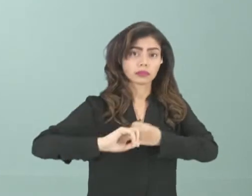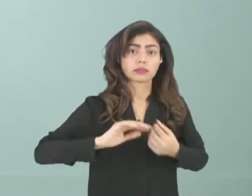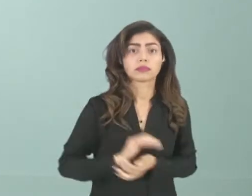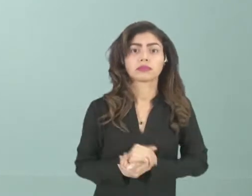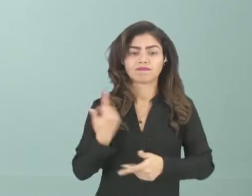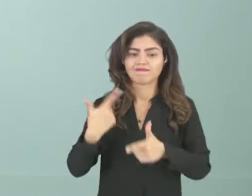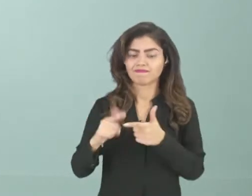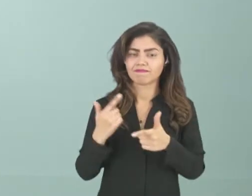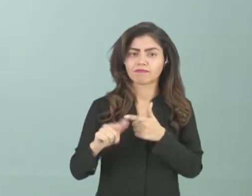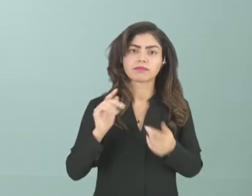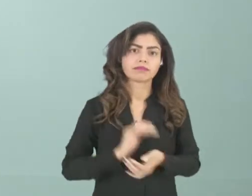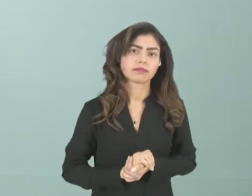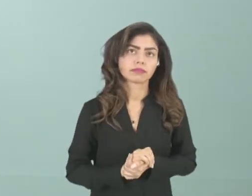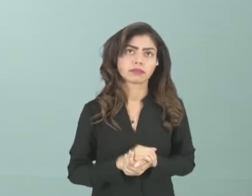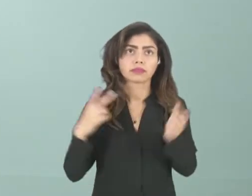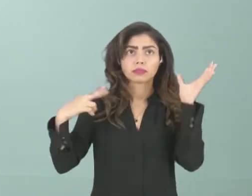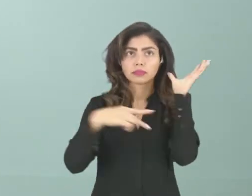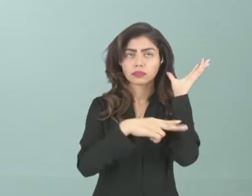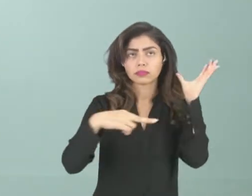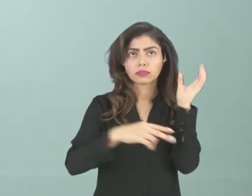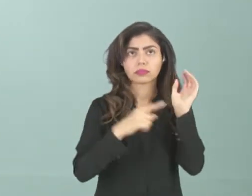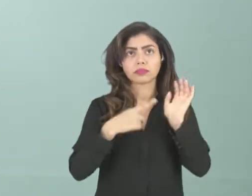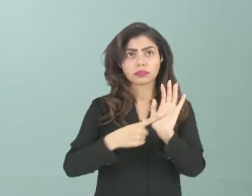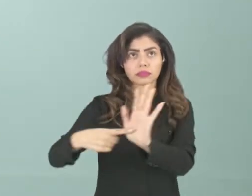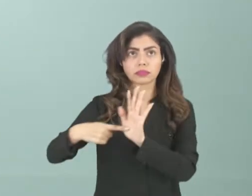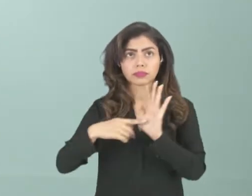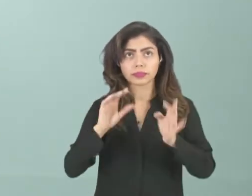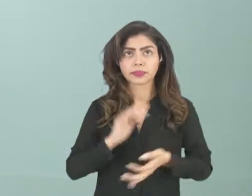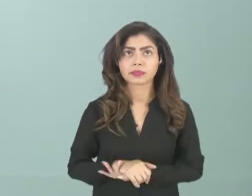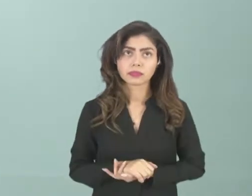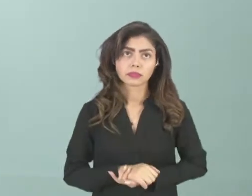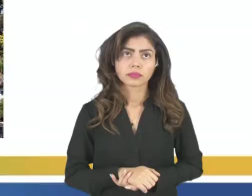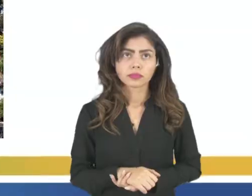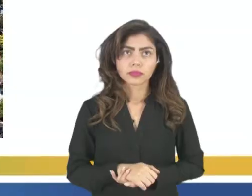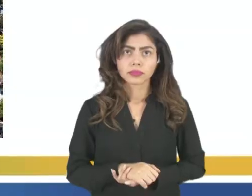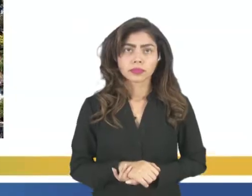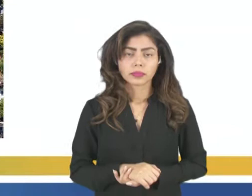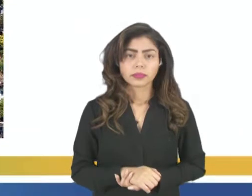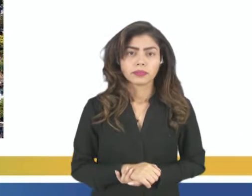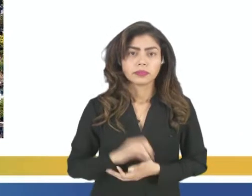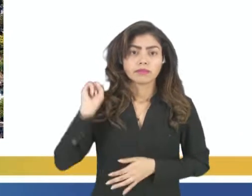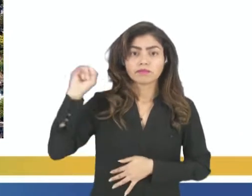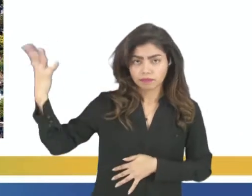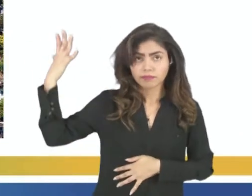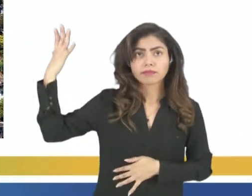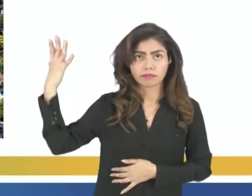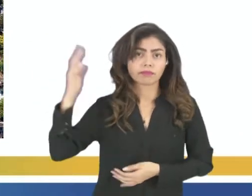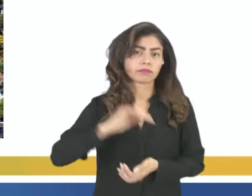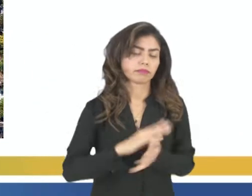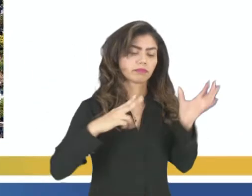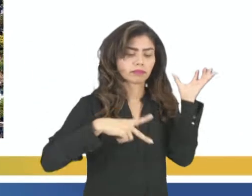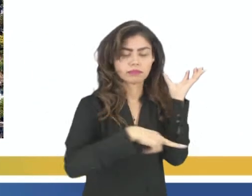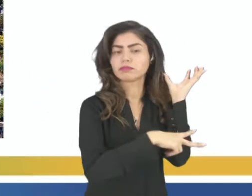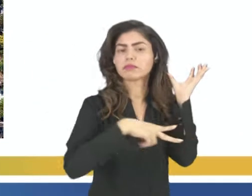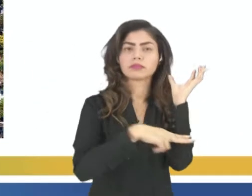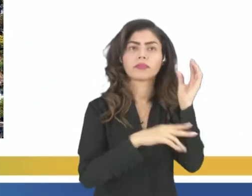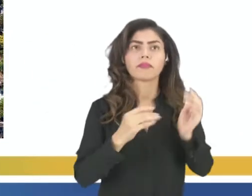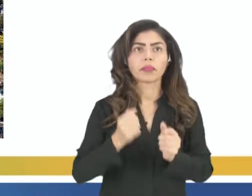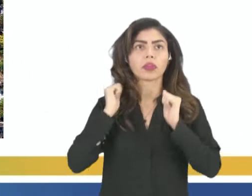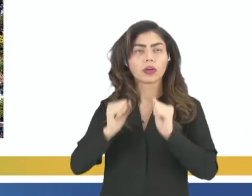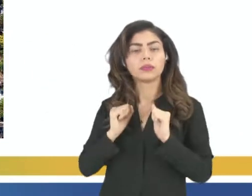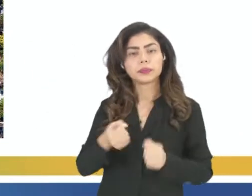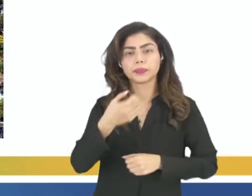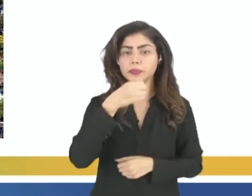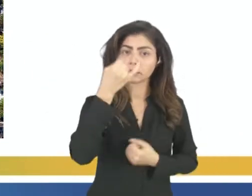problemas urbanos, que a gente vai ver mais adiante. E aí as consequências do êxodo rural. A gente